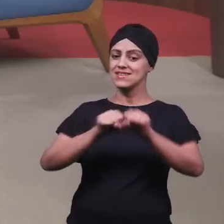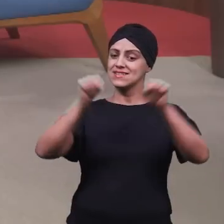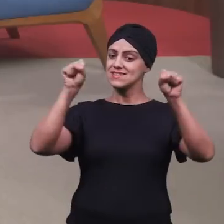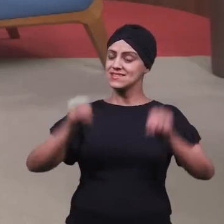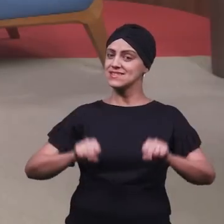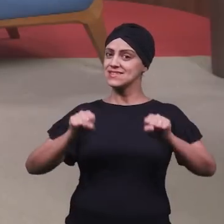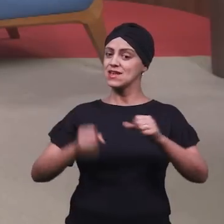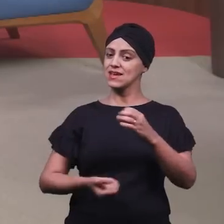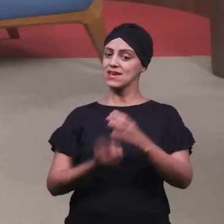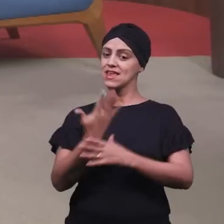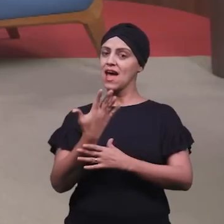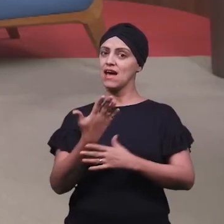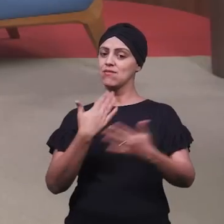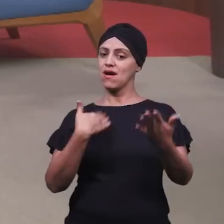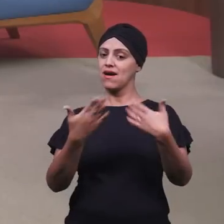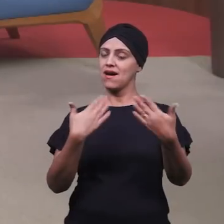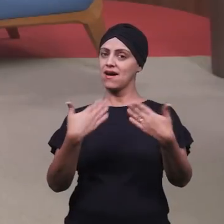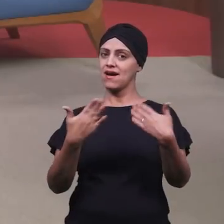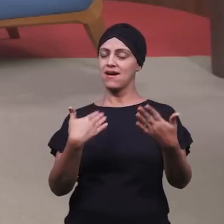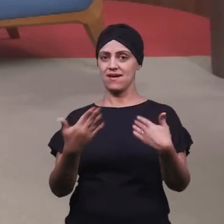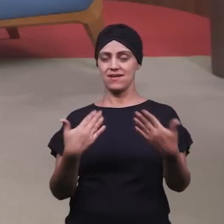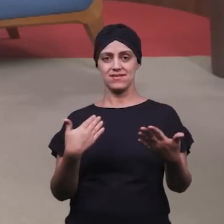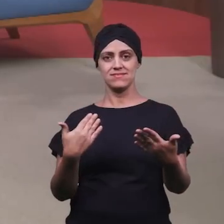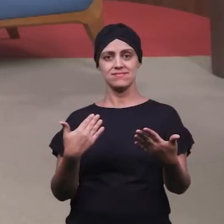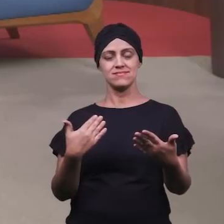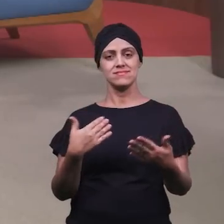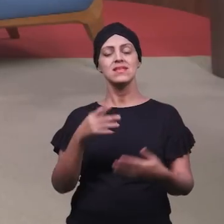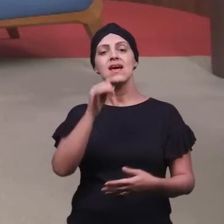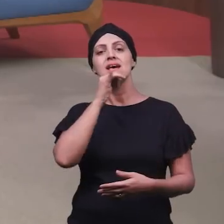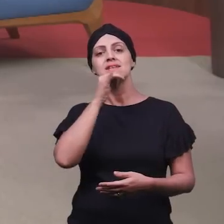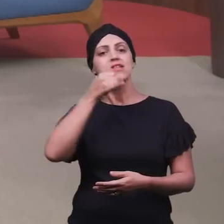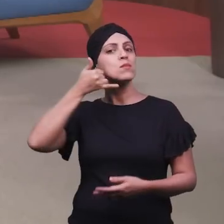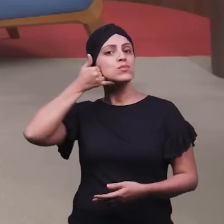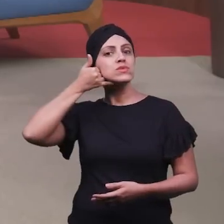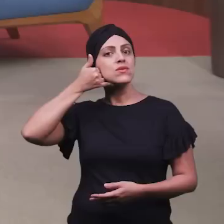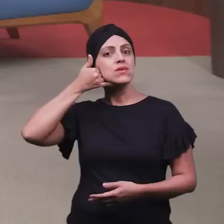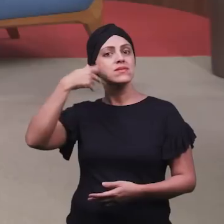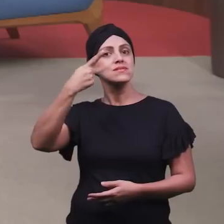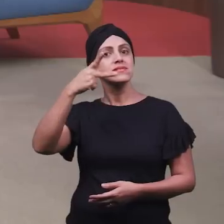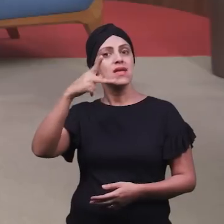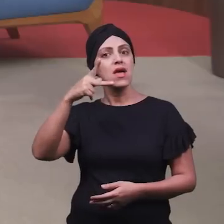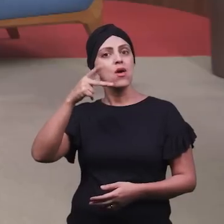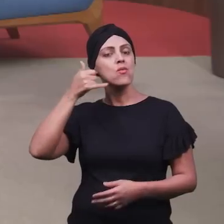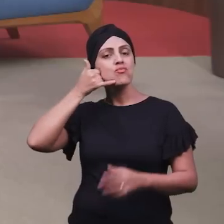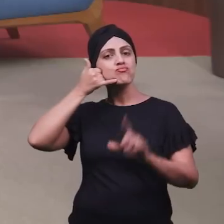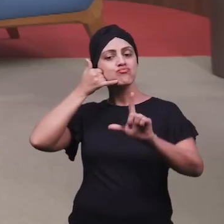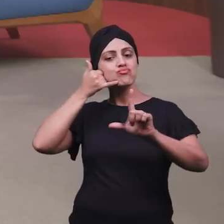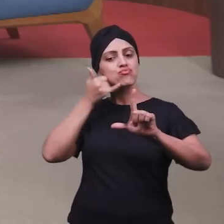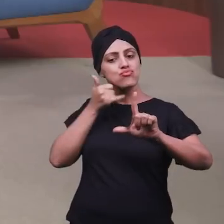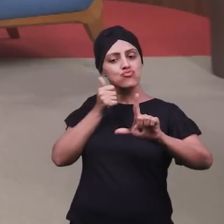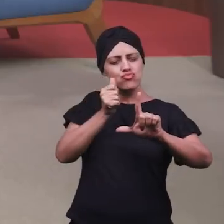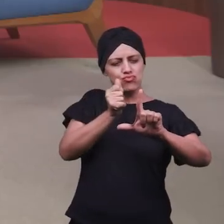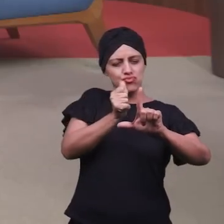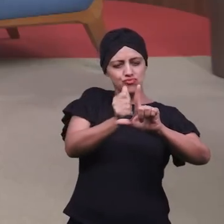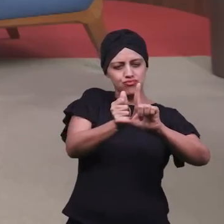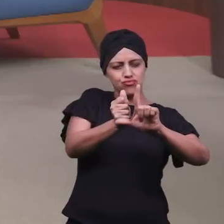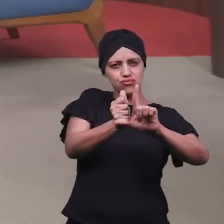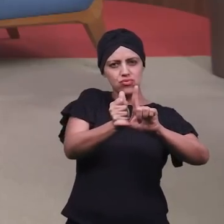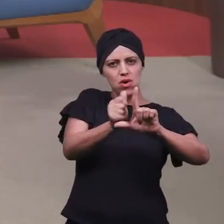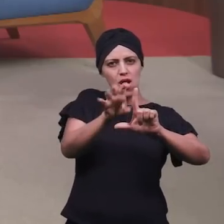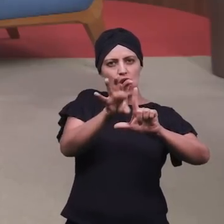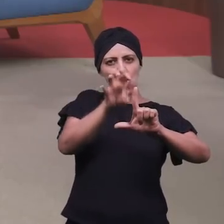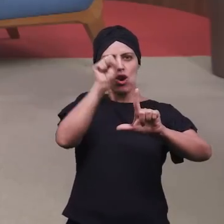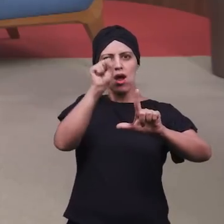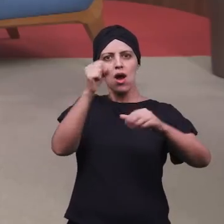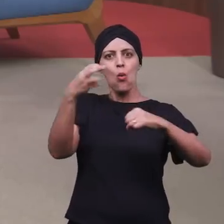que foi criado para interatividade. Então, se você apontar a câmera do seu celular para esse QR Code, você vai ver que o seu celular vai abrir